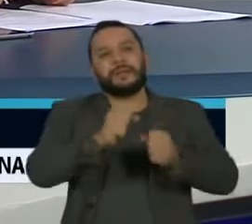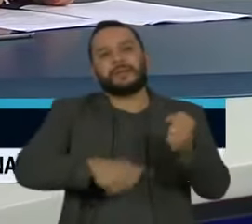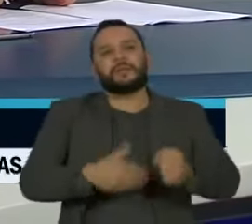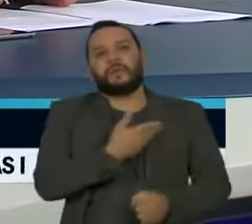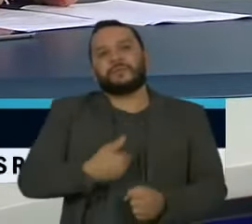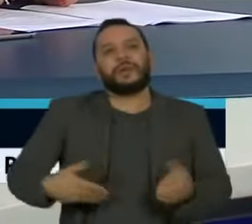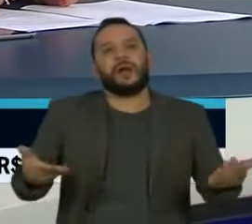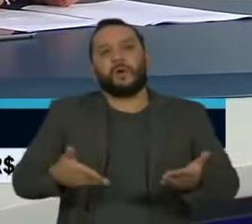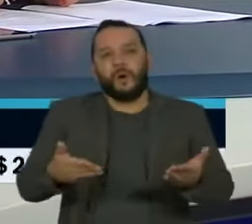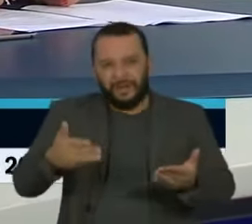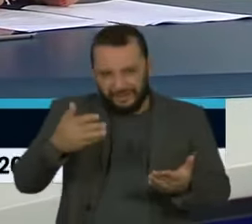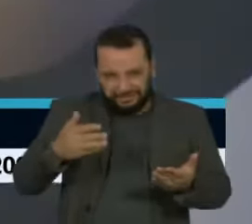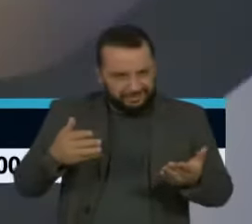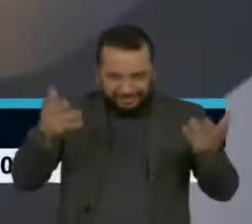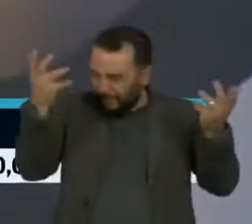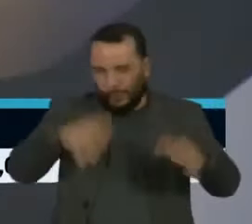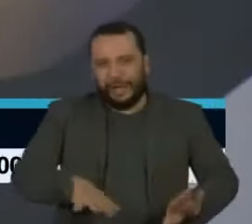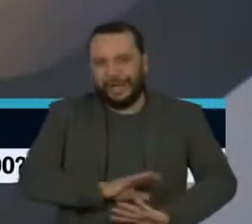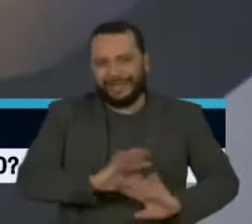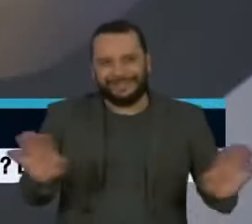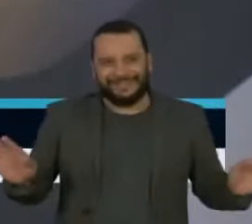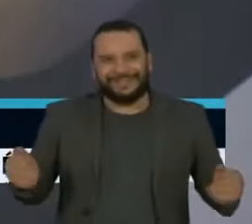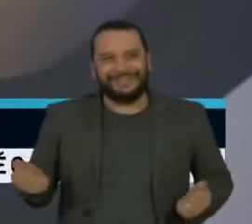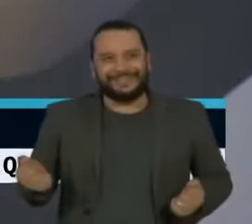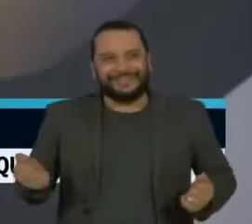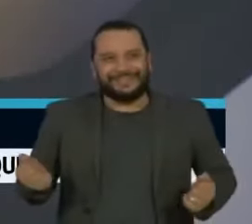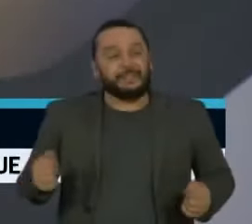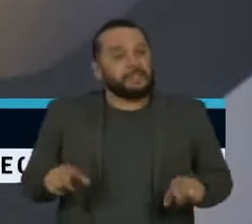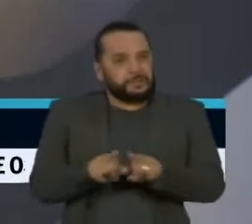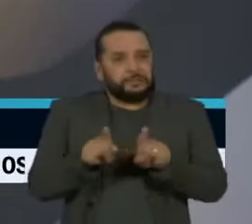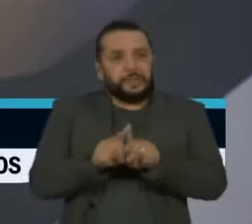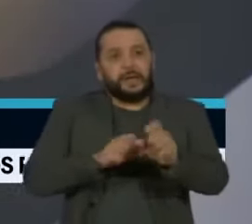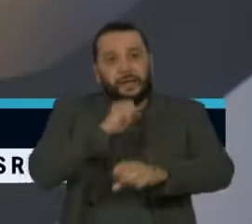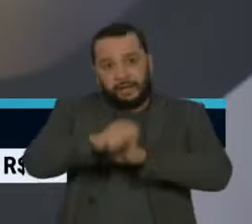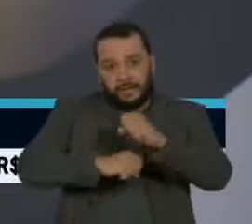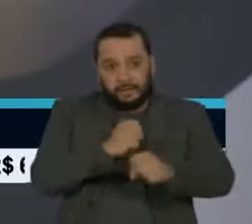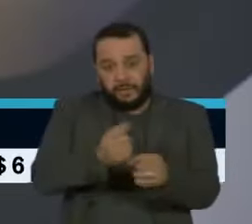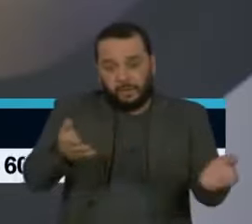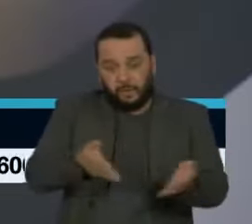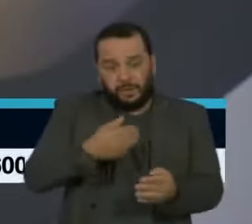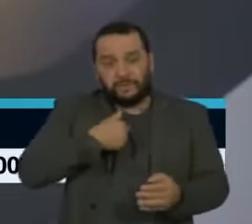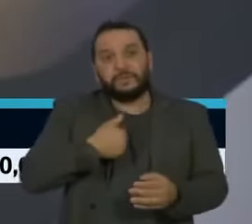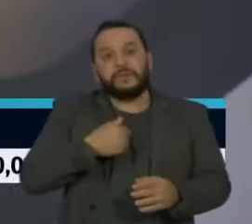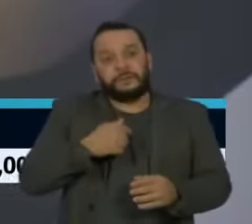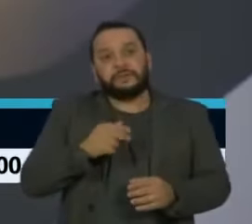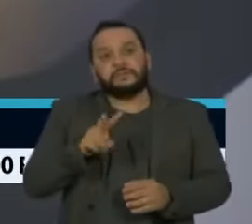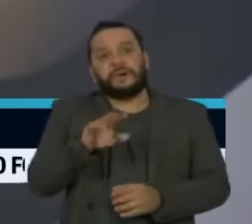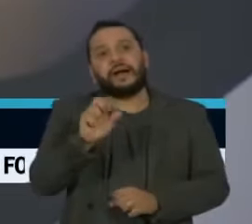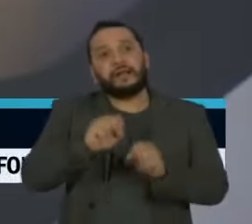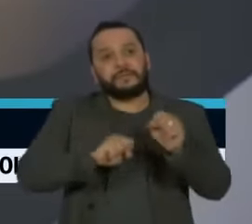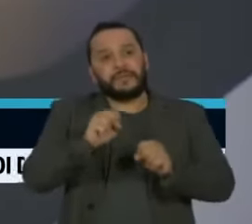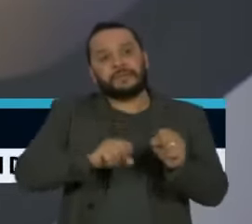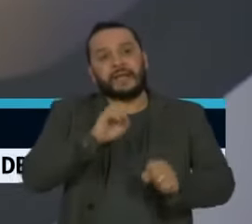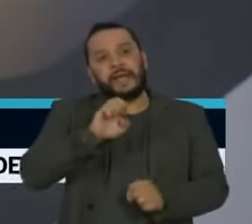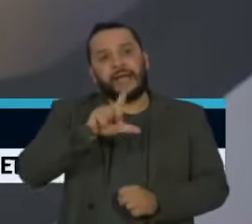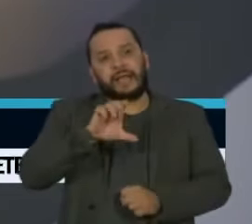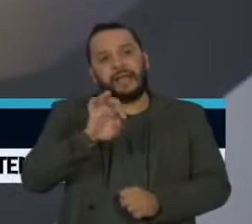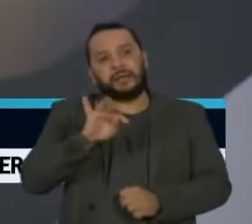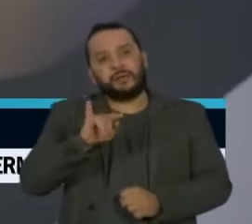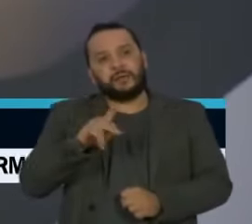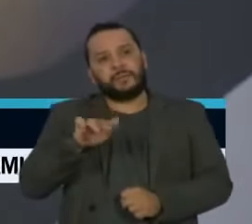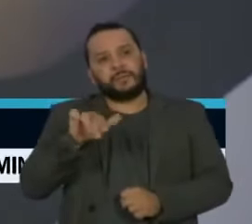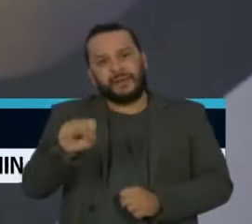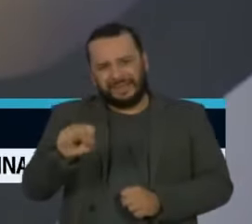nesse momento? Desde o começo, assim, eles continuaram falando que esse ano iam privatizar a Eletrobras. Aonde está o apetite de investidores para isso nesse